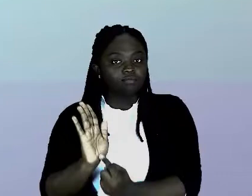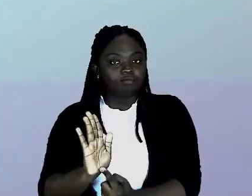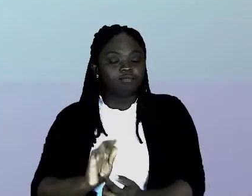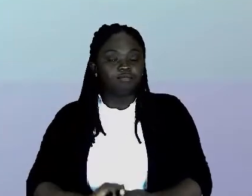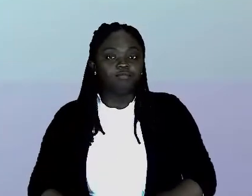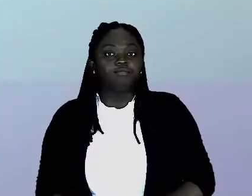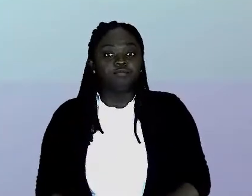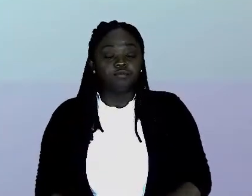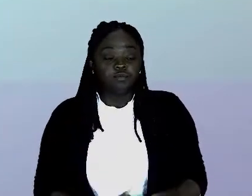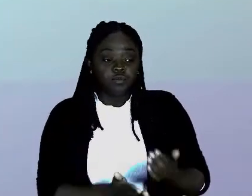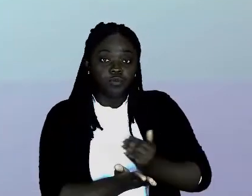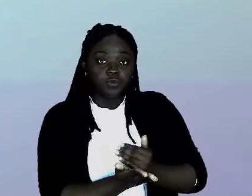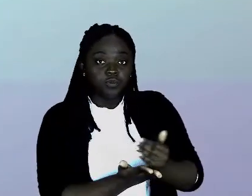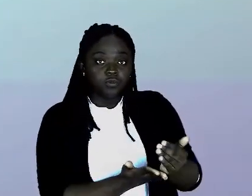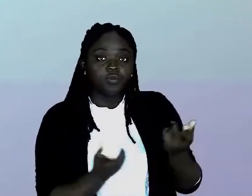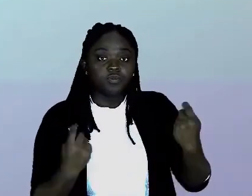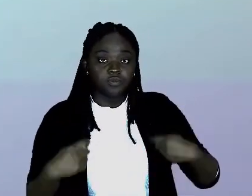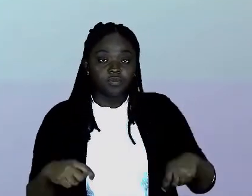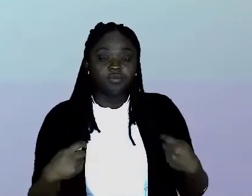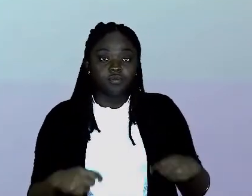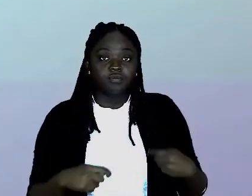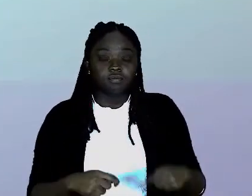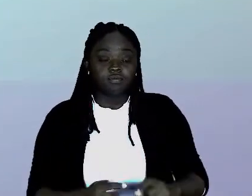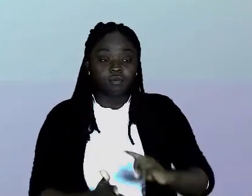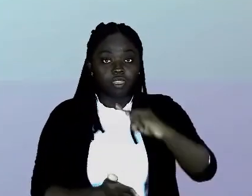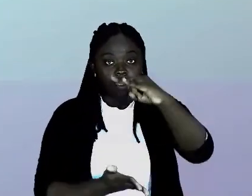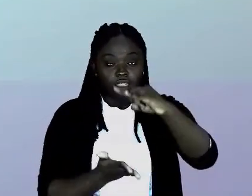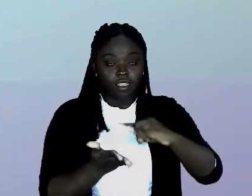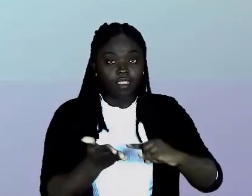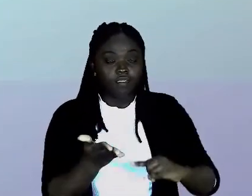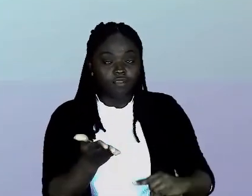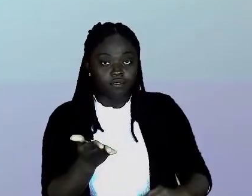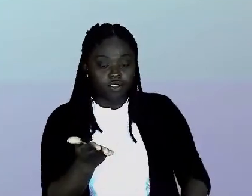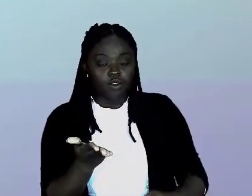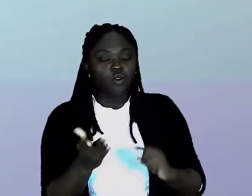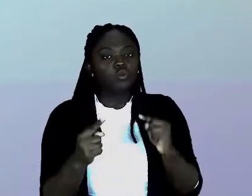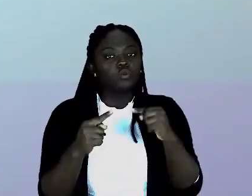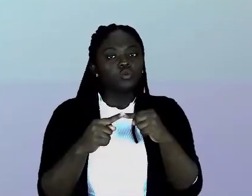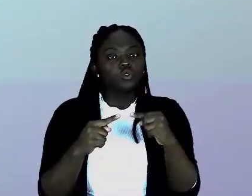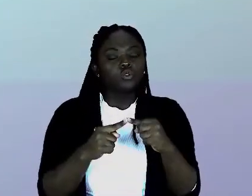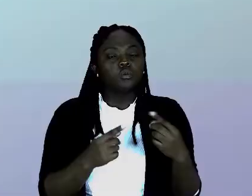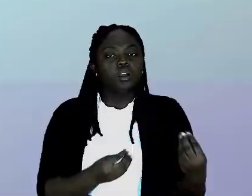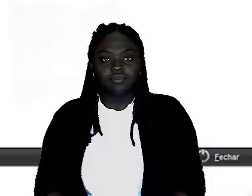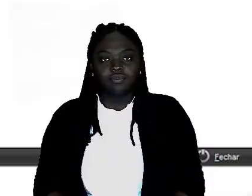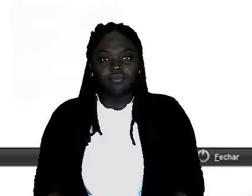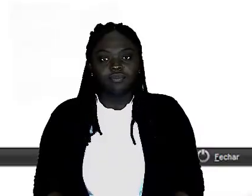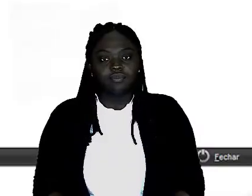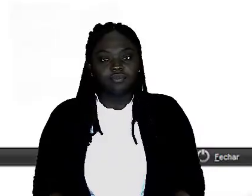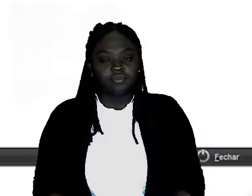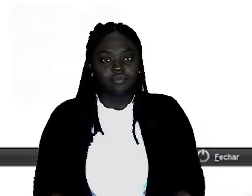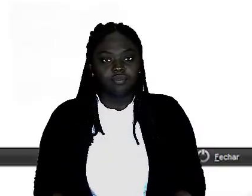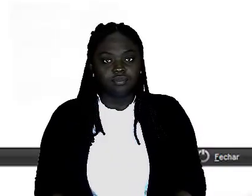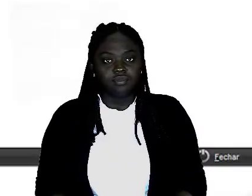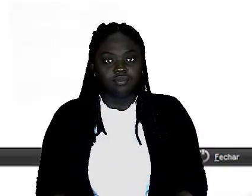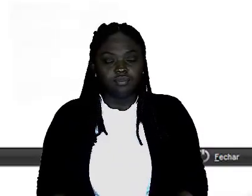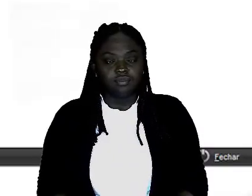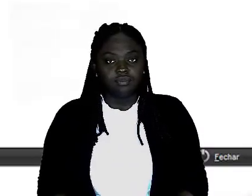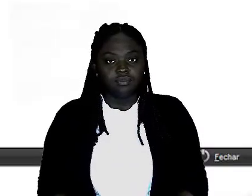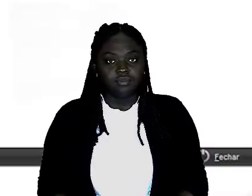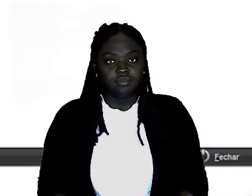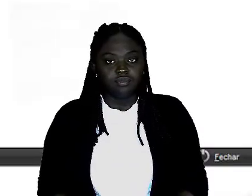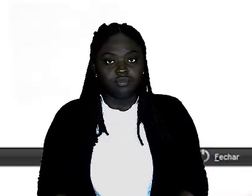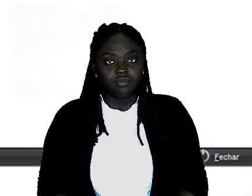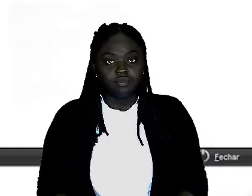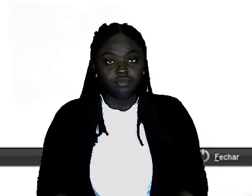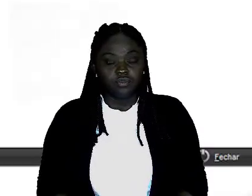Inicialmente, é necessário indicar na ficha de qualificação o tipo de entrega. Para o envio